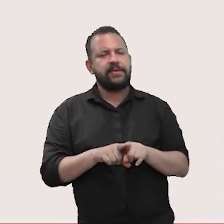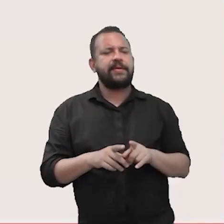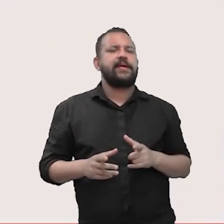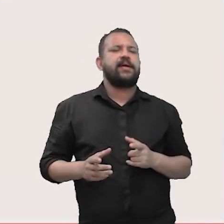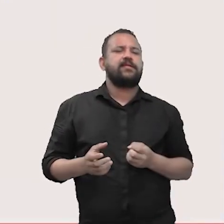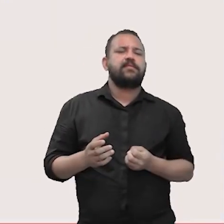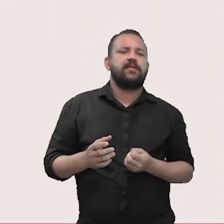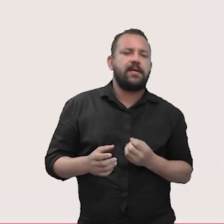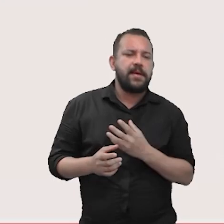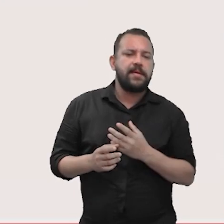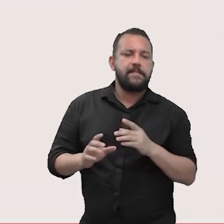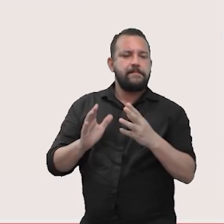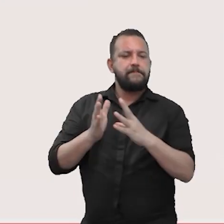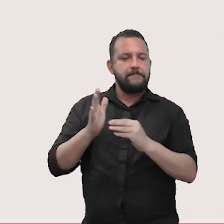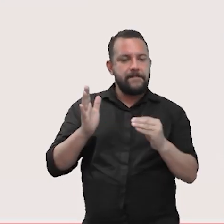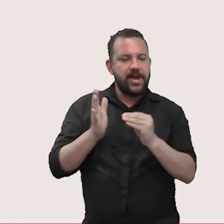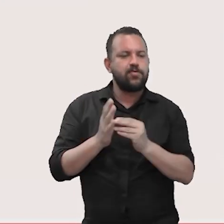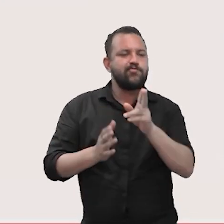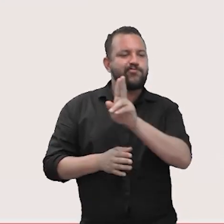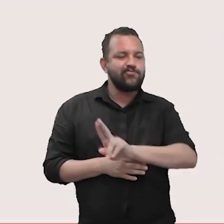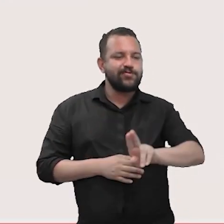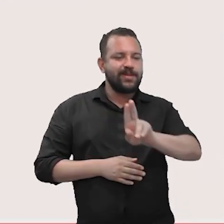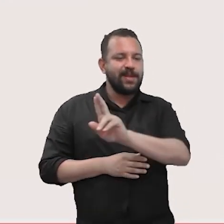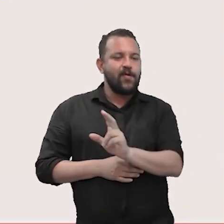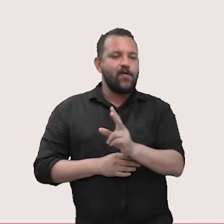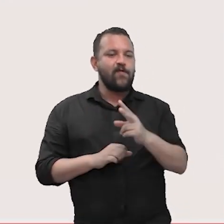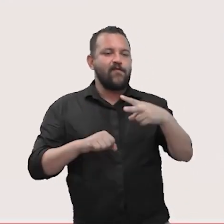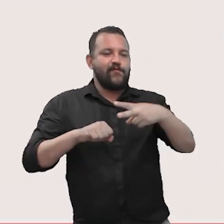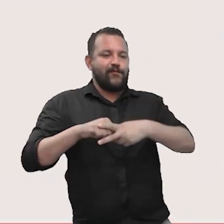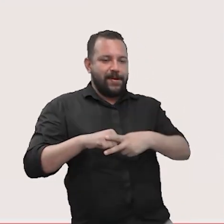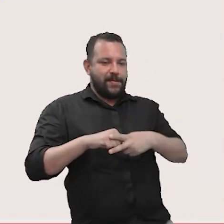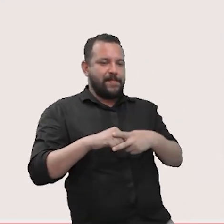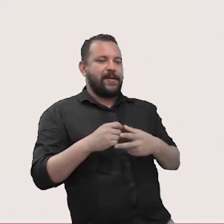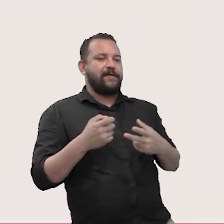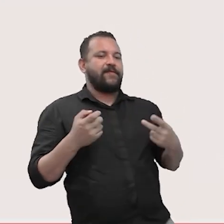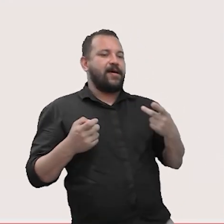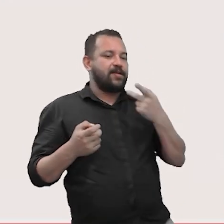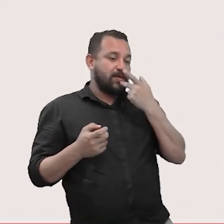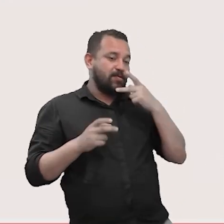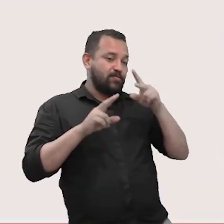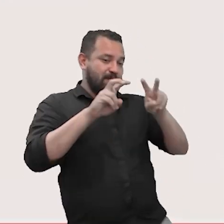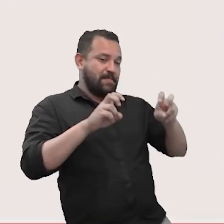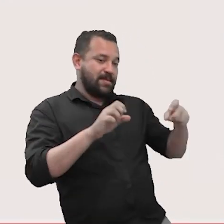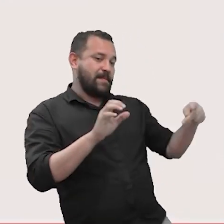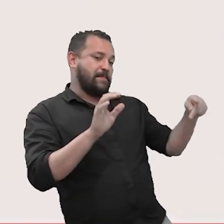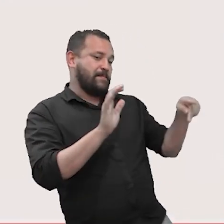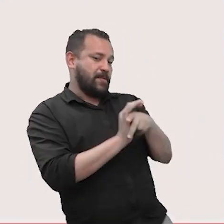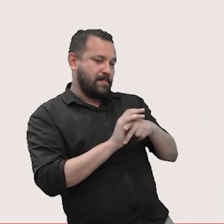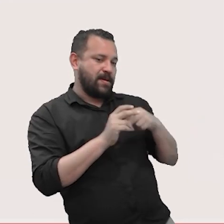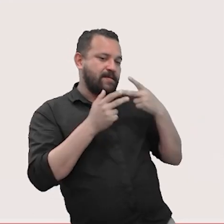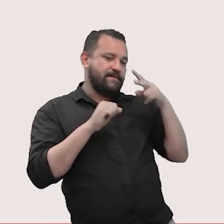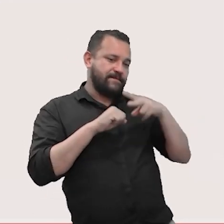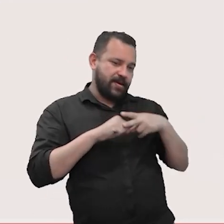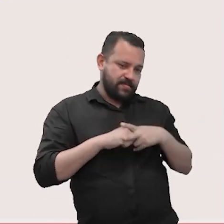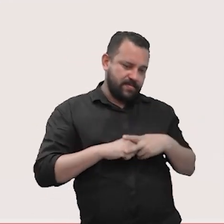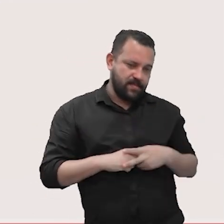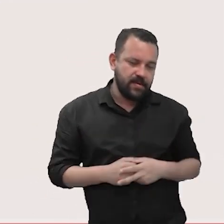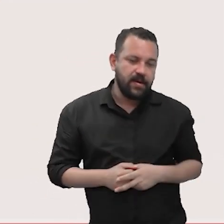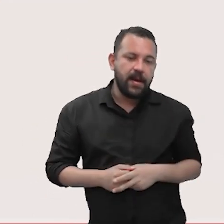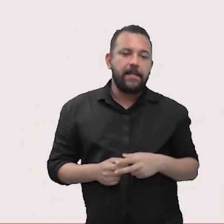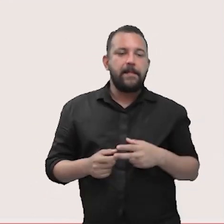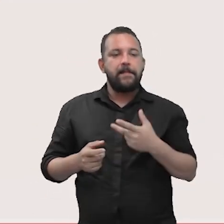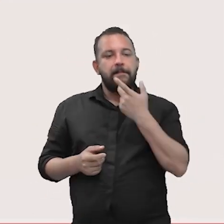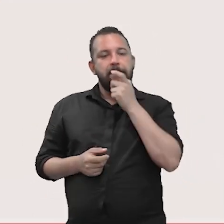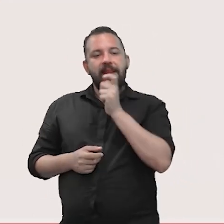metalinguística, já que usam a linguagem verbal para falar sobre a própria linguagem verbal. Tá vendo aí? São palavras que explicam